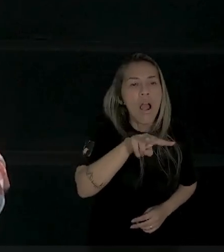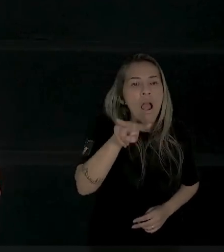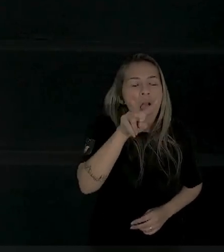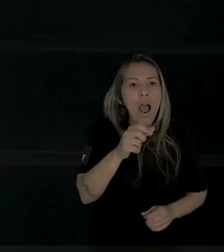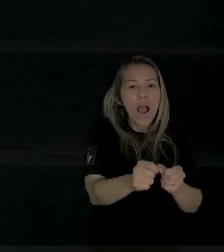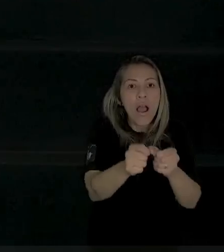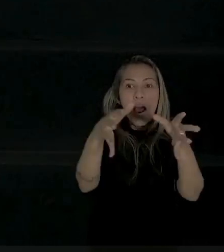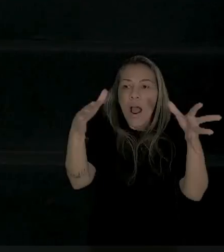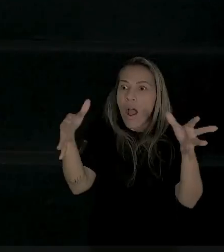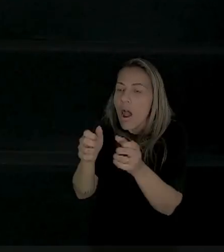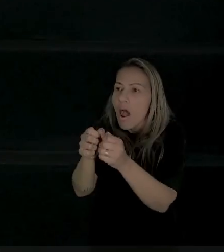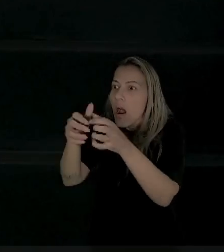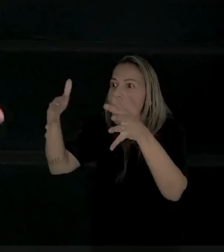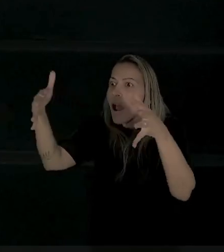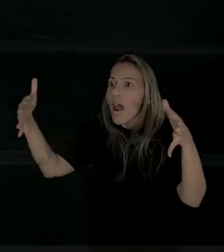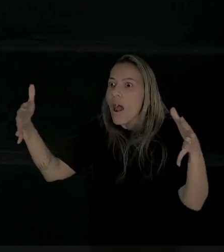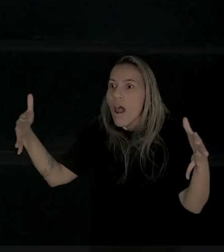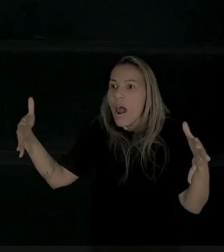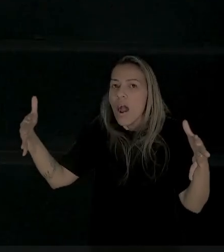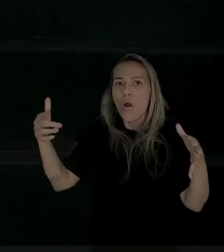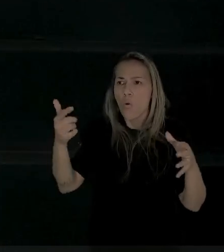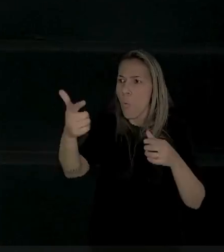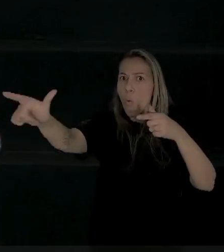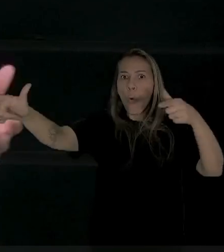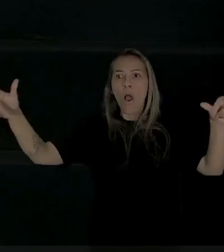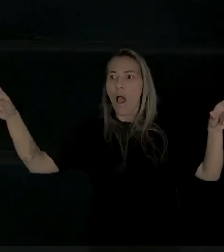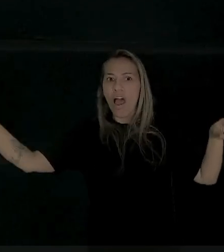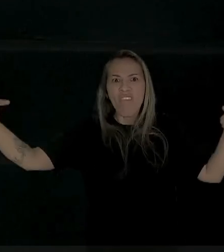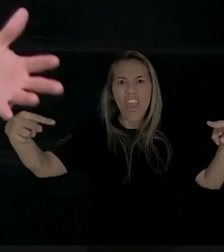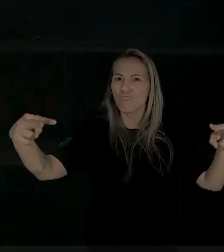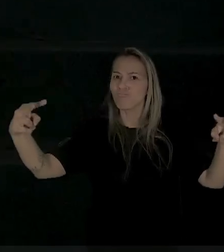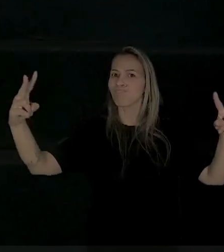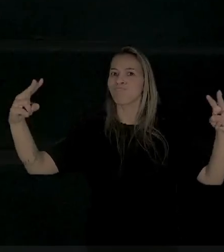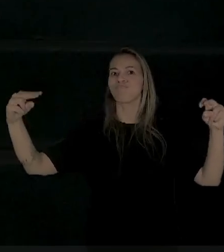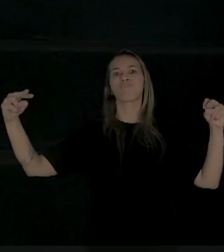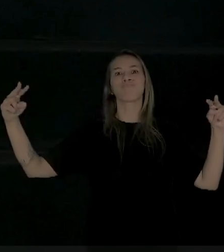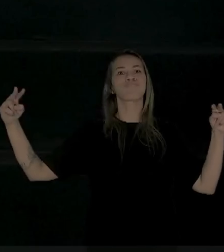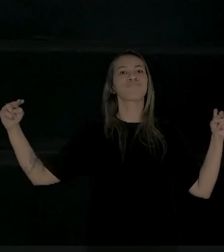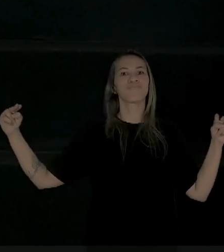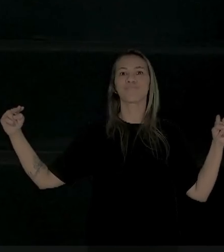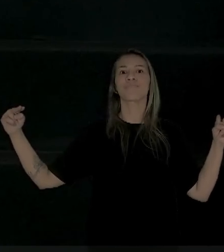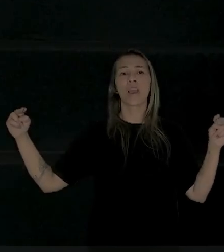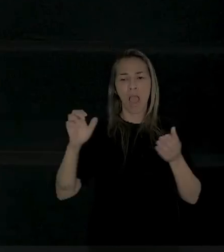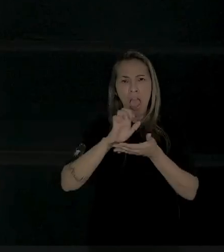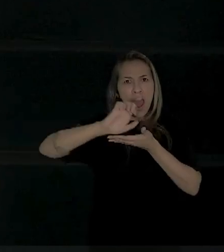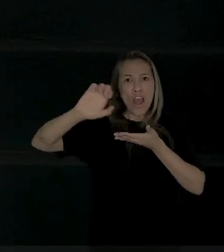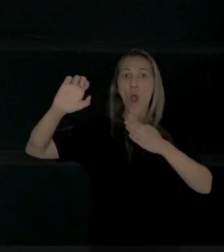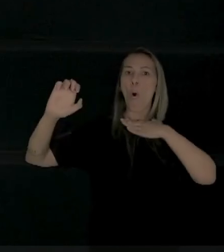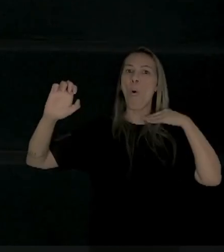milagre, ninguém viu. Ao ponto de que Elias não morre, ele é transladado